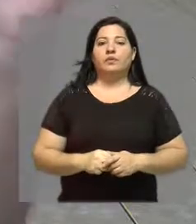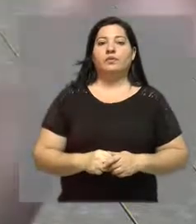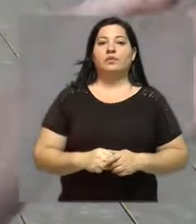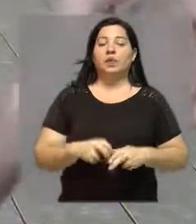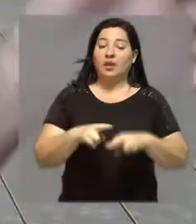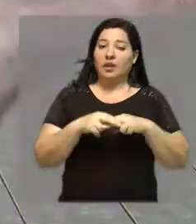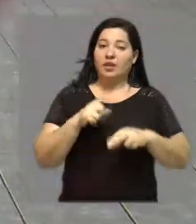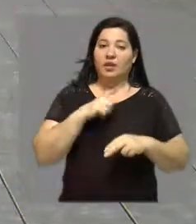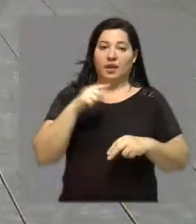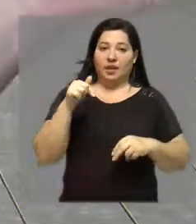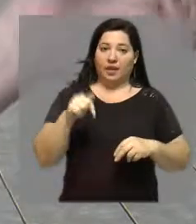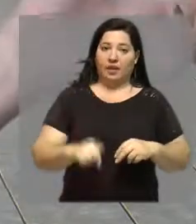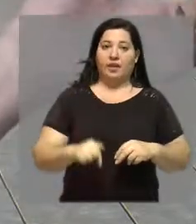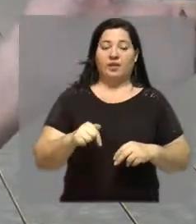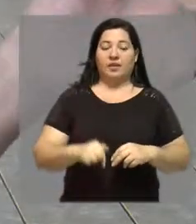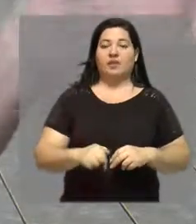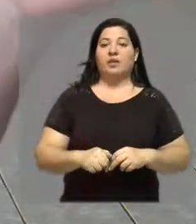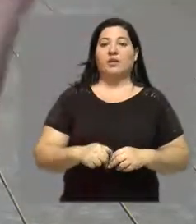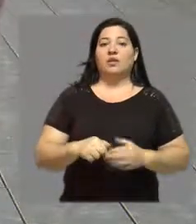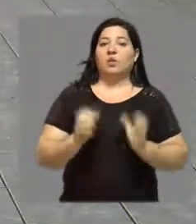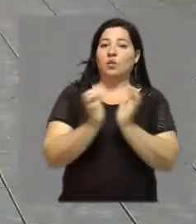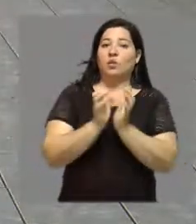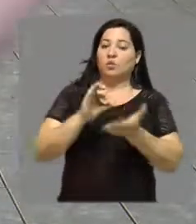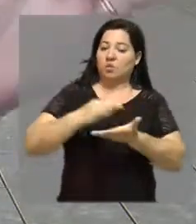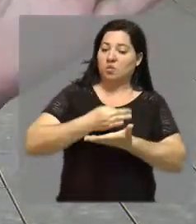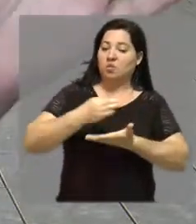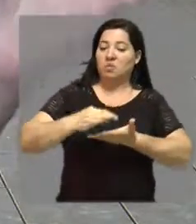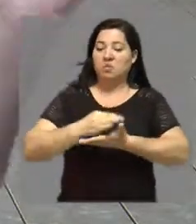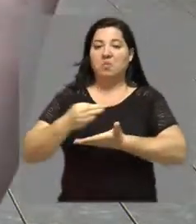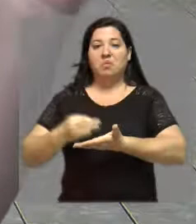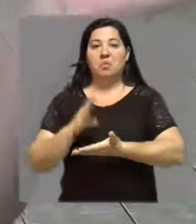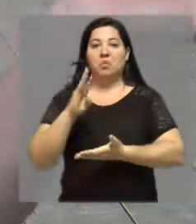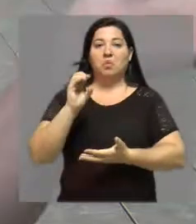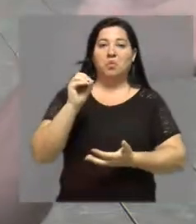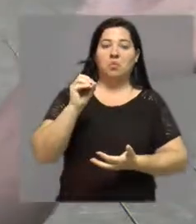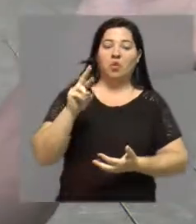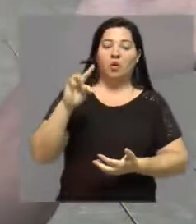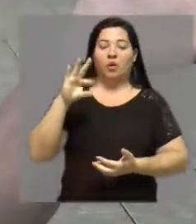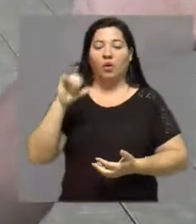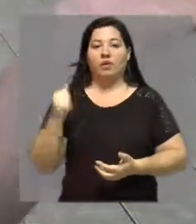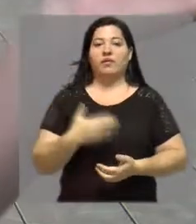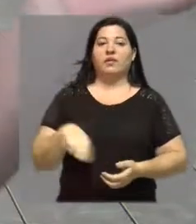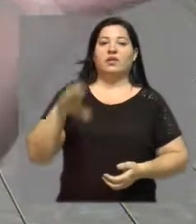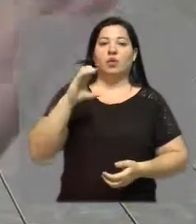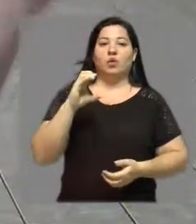tem aqui um grupo que borda, um grupo que faz crochê, um grupo que